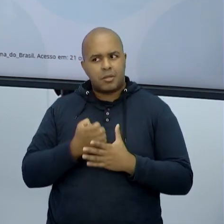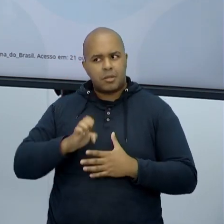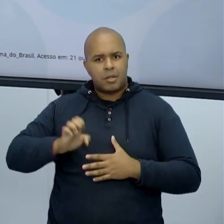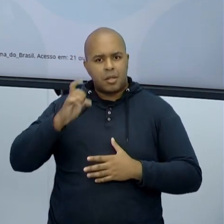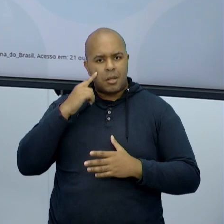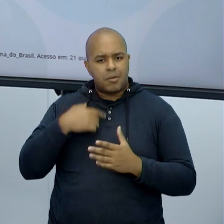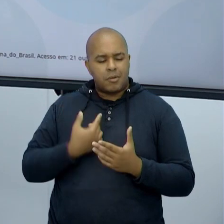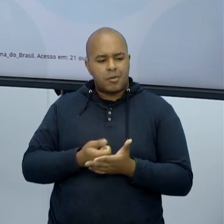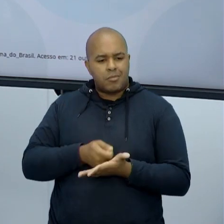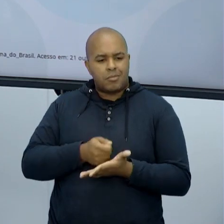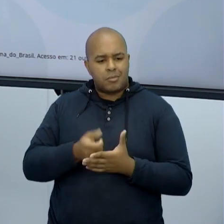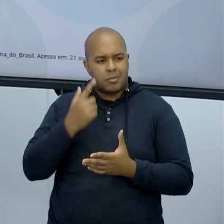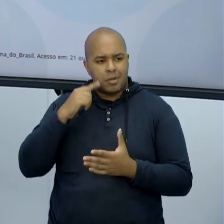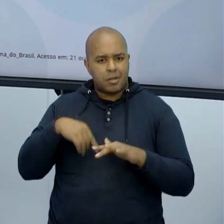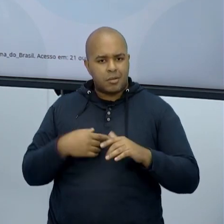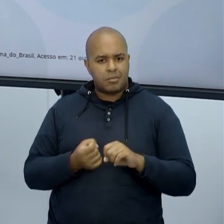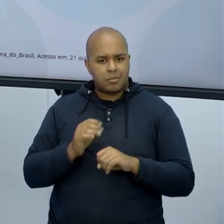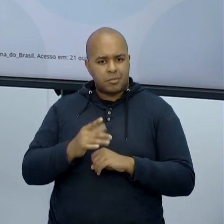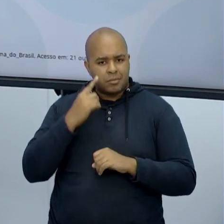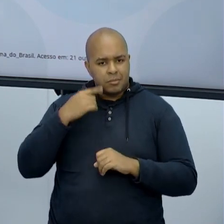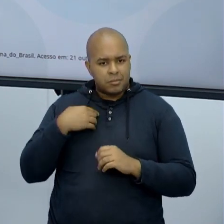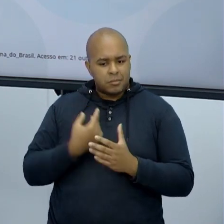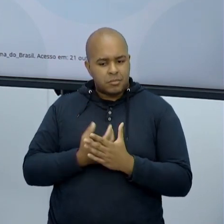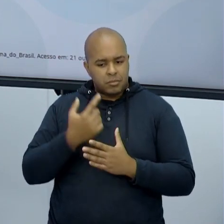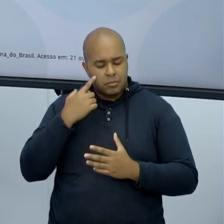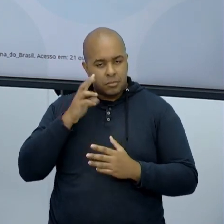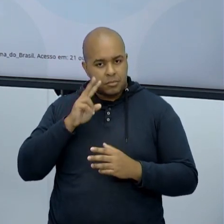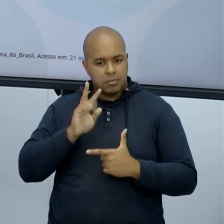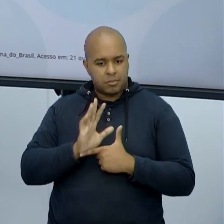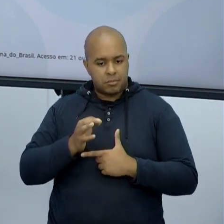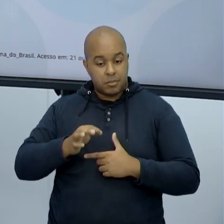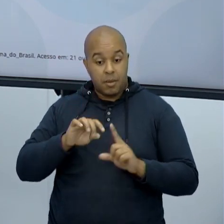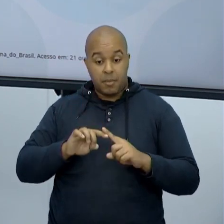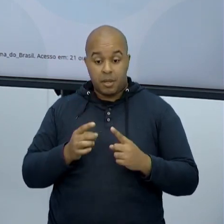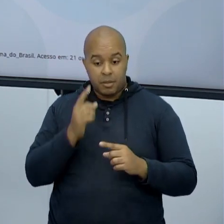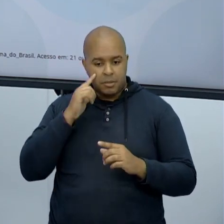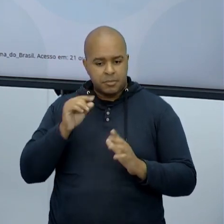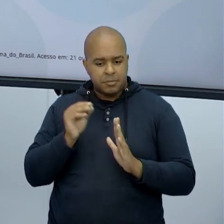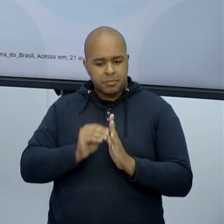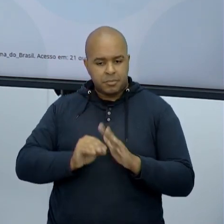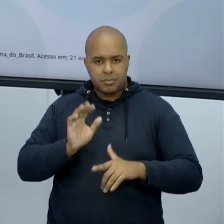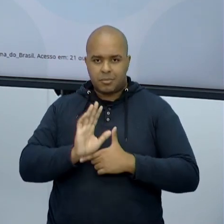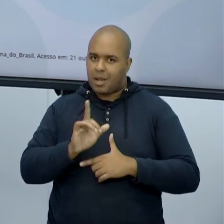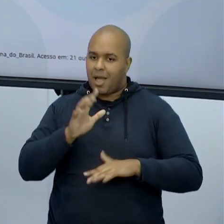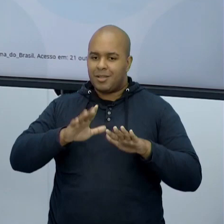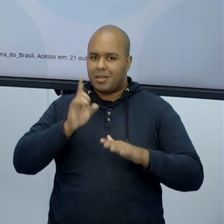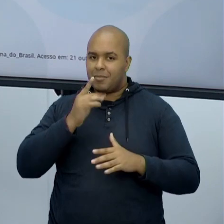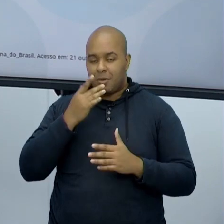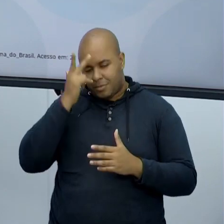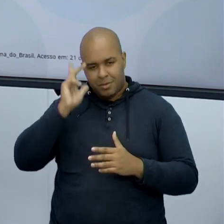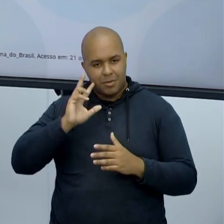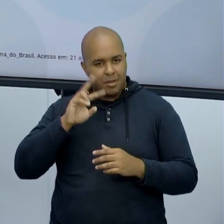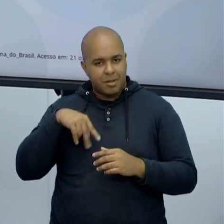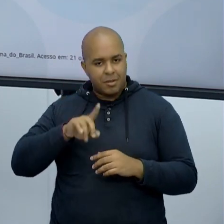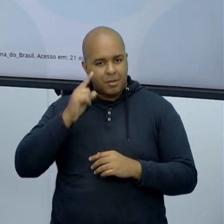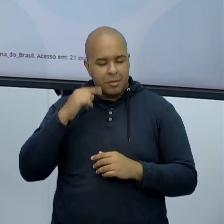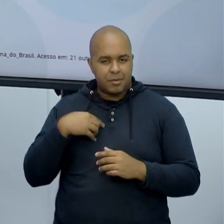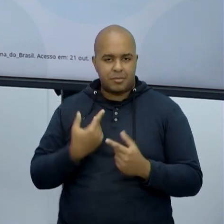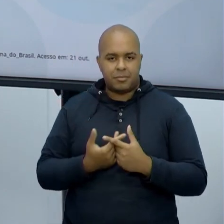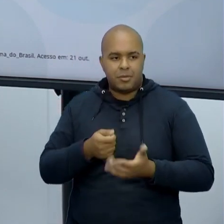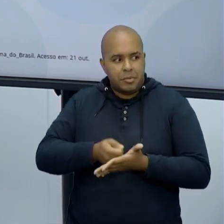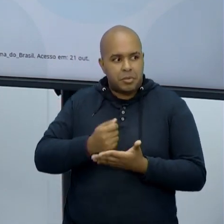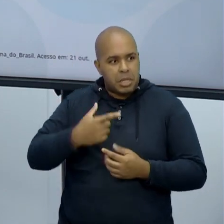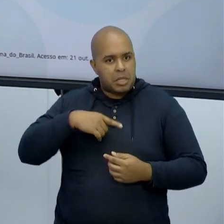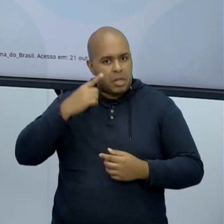viu na obrigação, porque estava financiando, através da Embrafilme, os filmes. Só que se o filme não é bom, ninguém vai assistir. Então você tinha lá o cinema obrigado